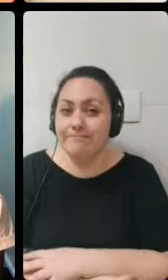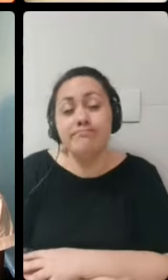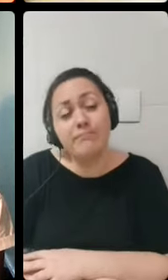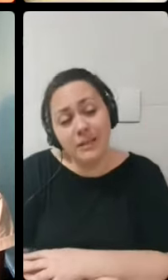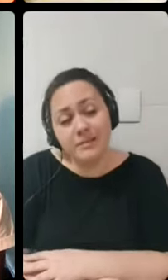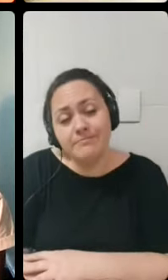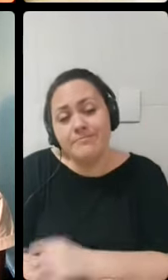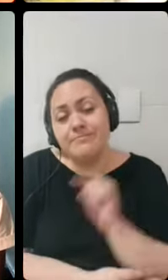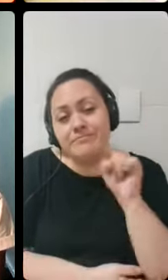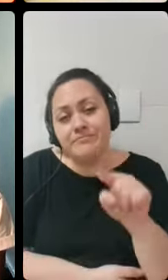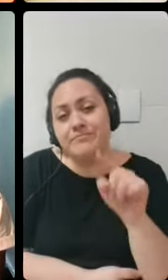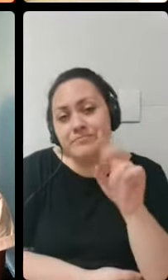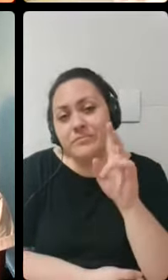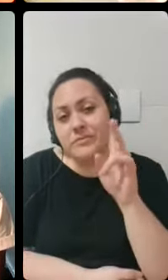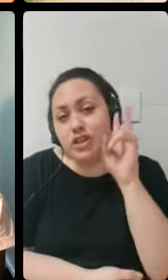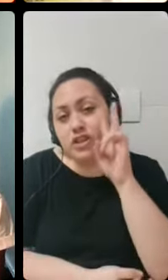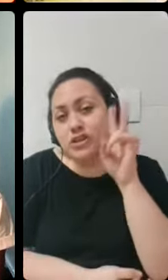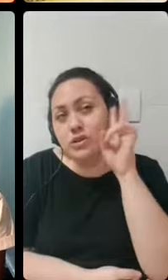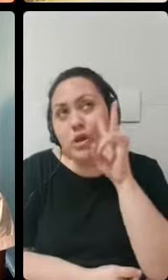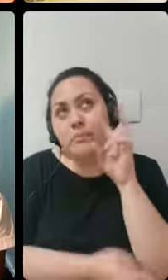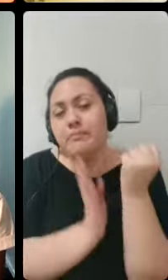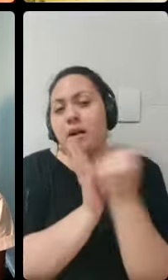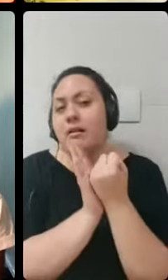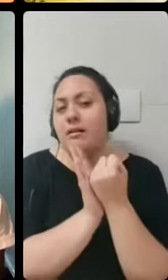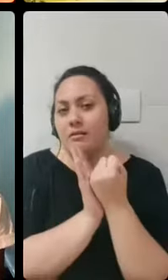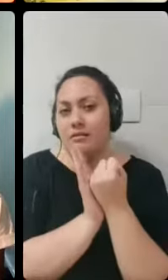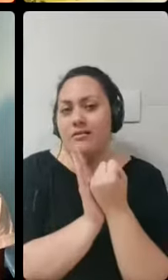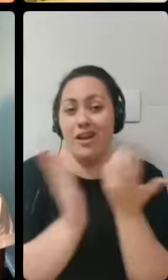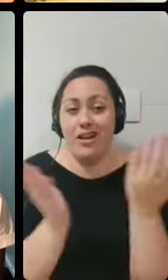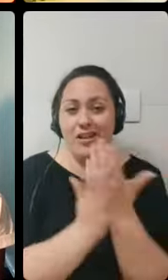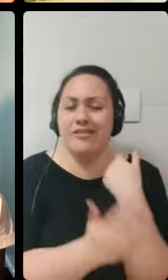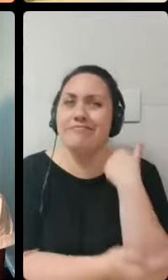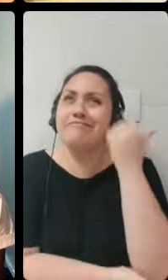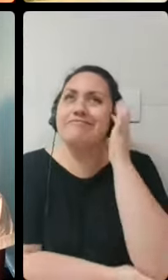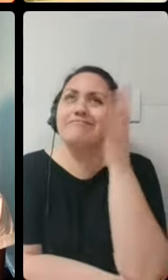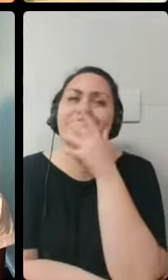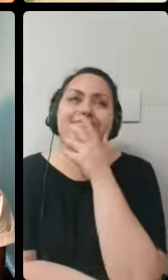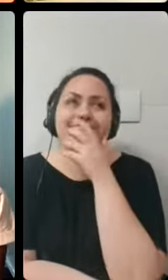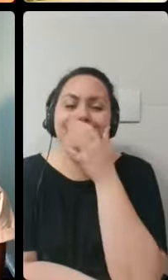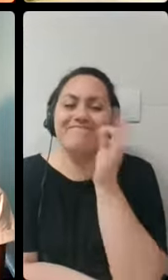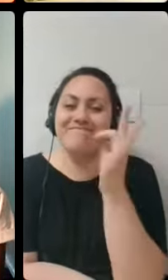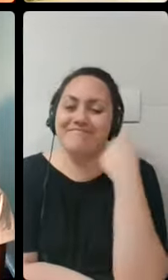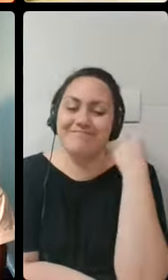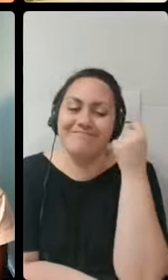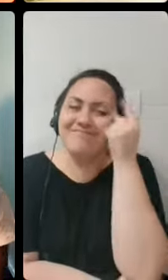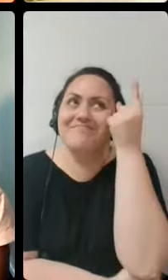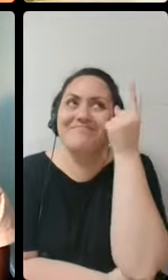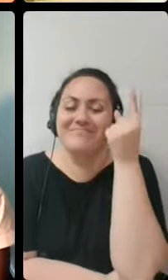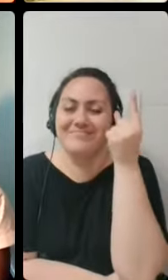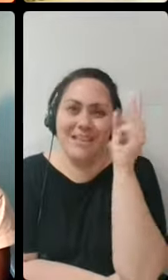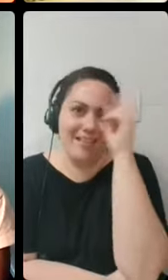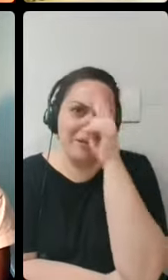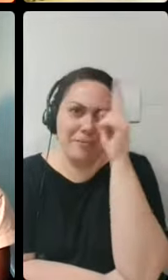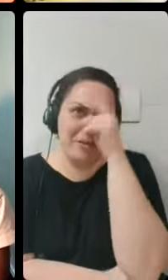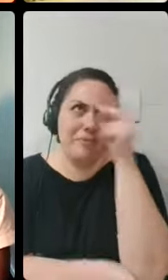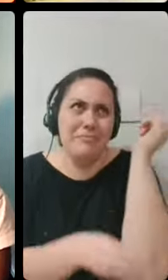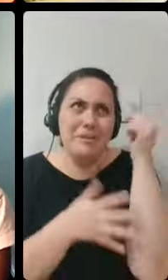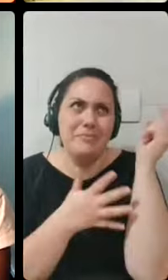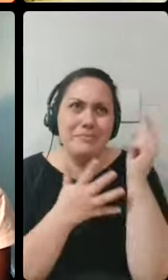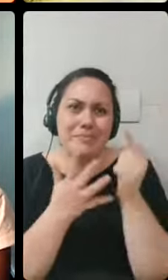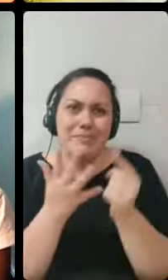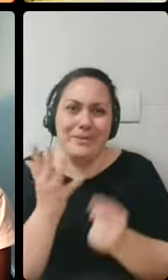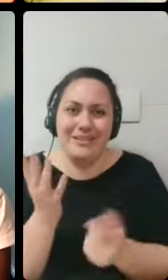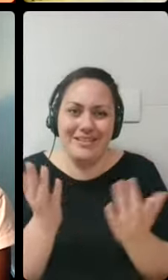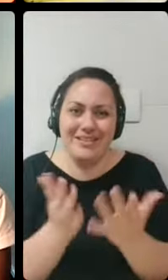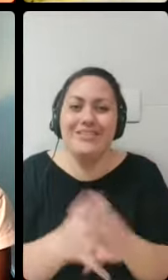assim, e que depois a gente fica pensando, tipo, eu aqui agora parece que ativou um monte de memórias e fica passando assim na minha cabeça, tipo,